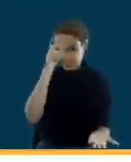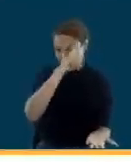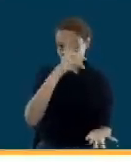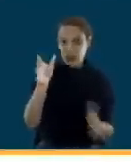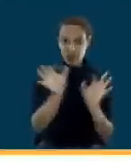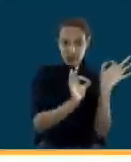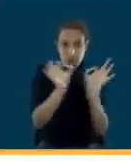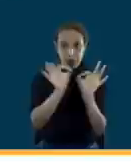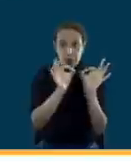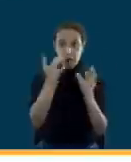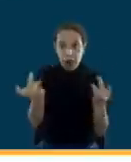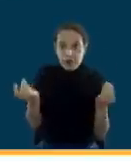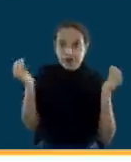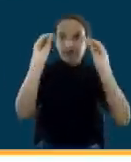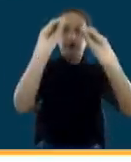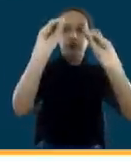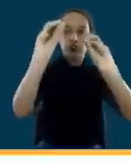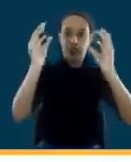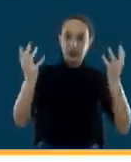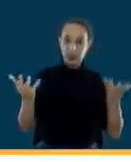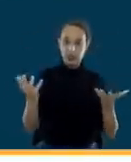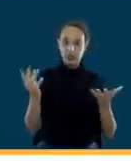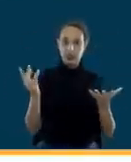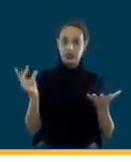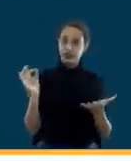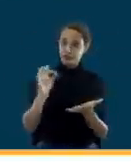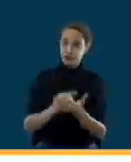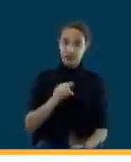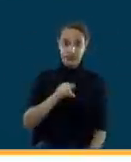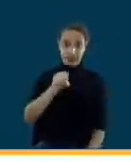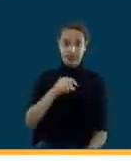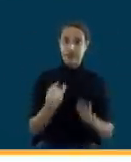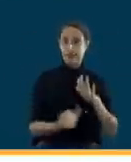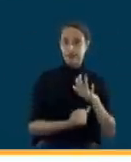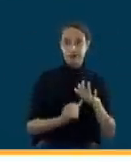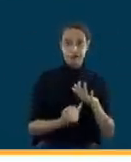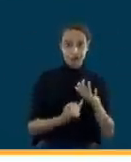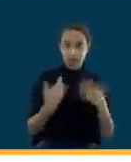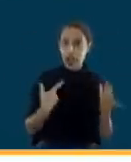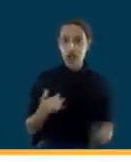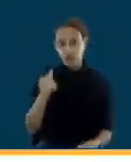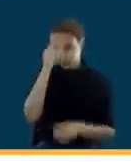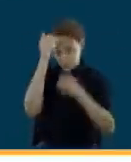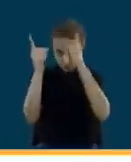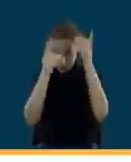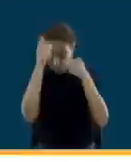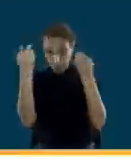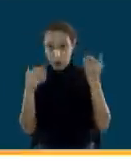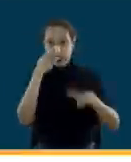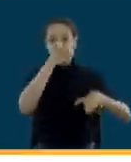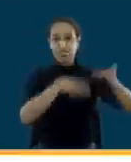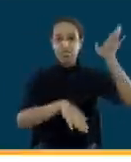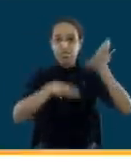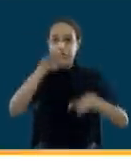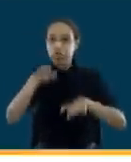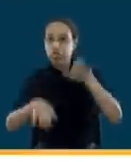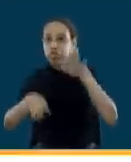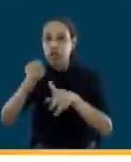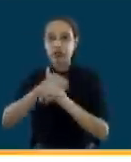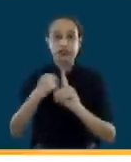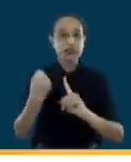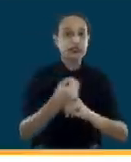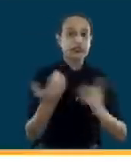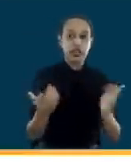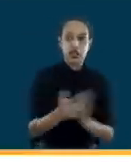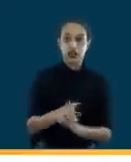projetos, exatamente por conta dessa informalidade, desse improviso, da desigualdade social. Regiões como Marajó, o